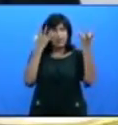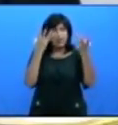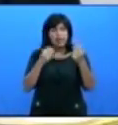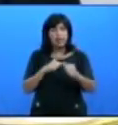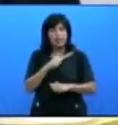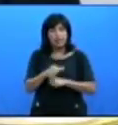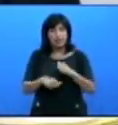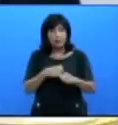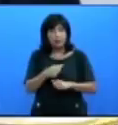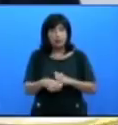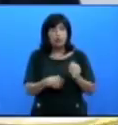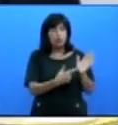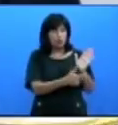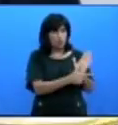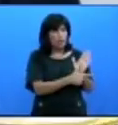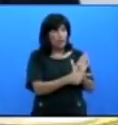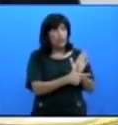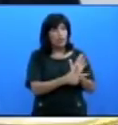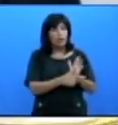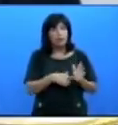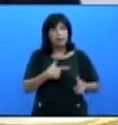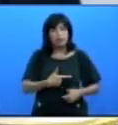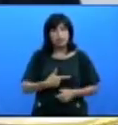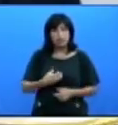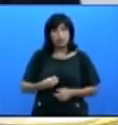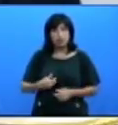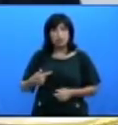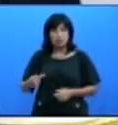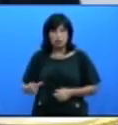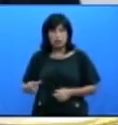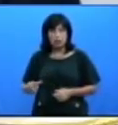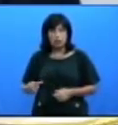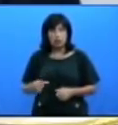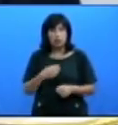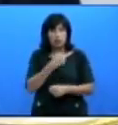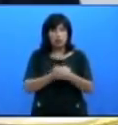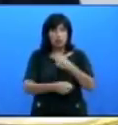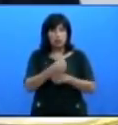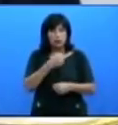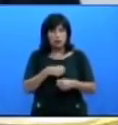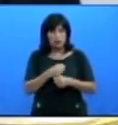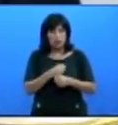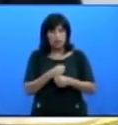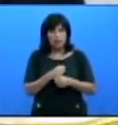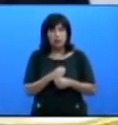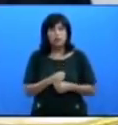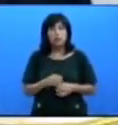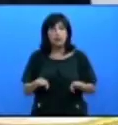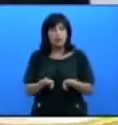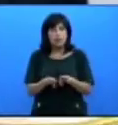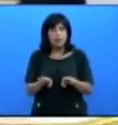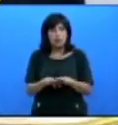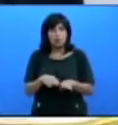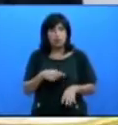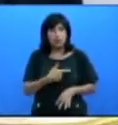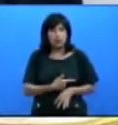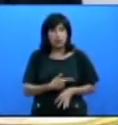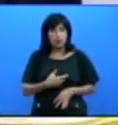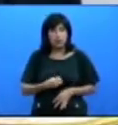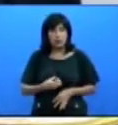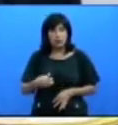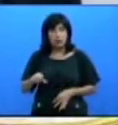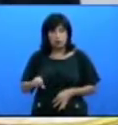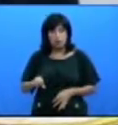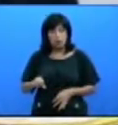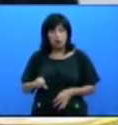6.871, de 22 de maio de 2007, e 7.212, de 4 de dezembro de 2009. Artigo